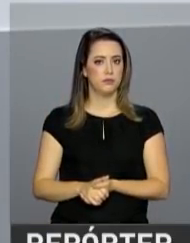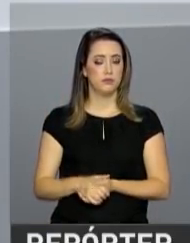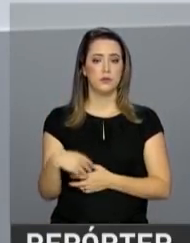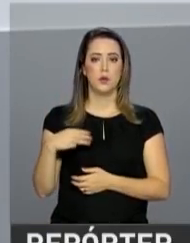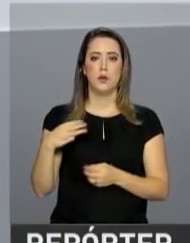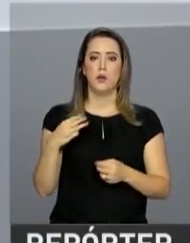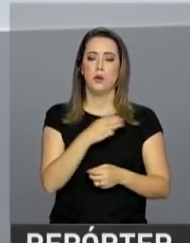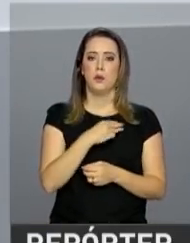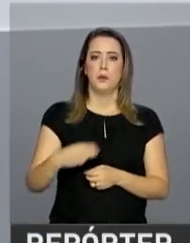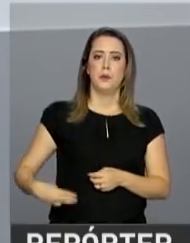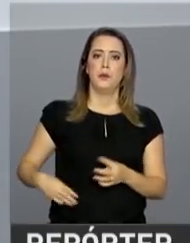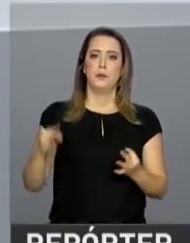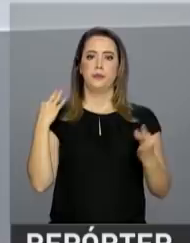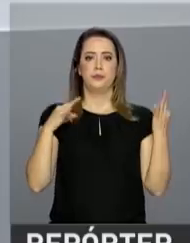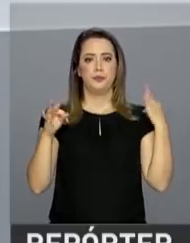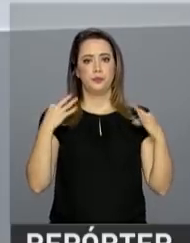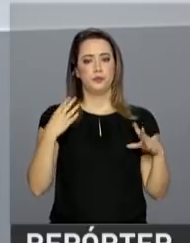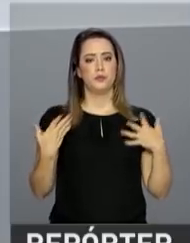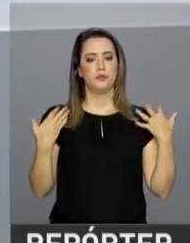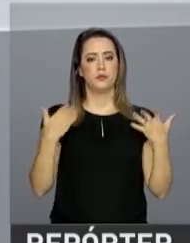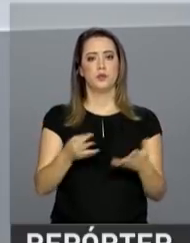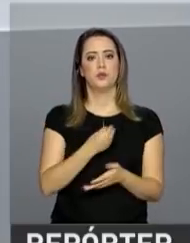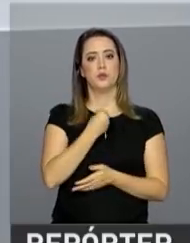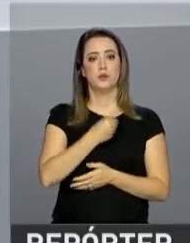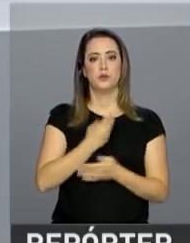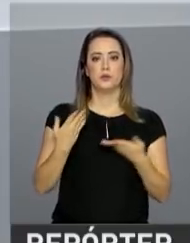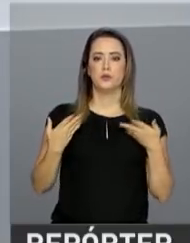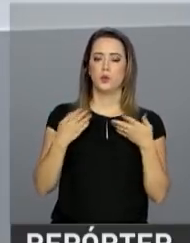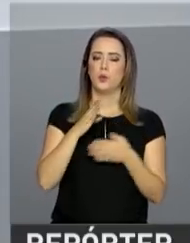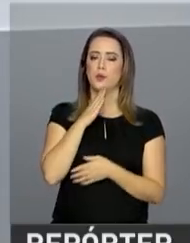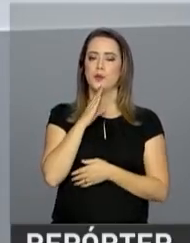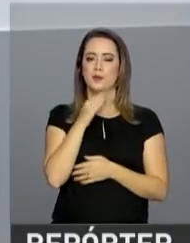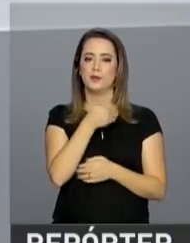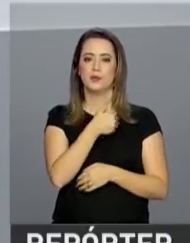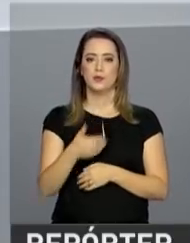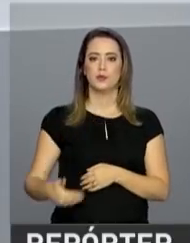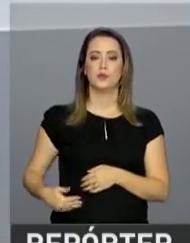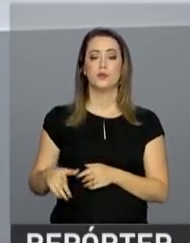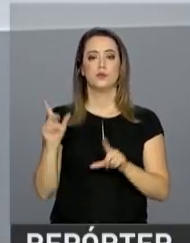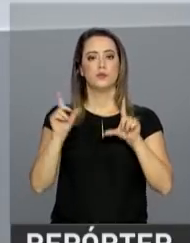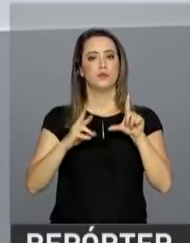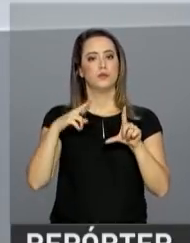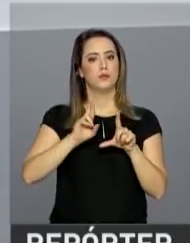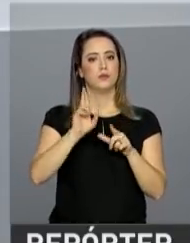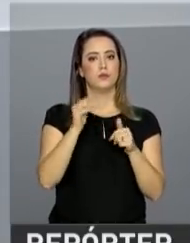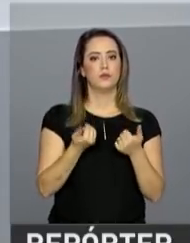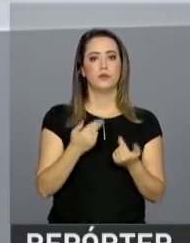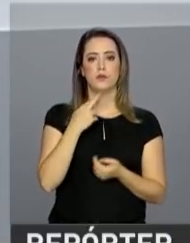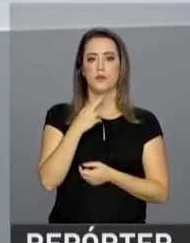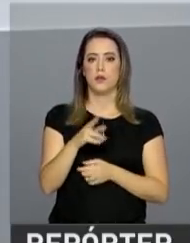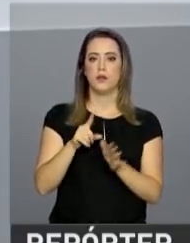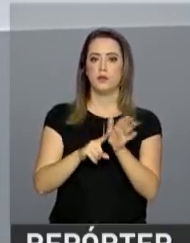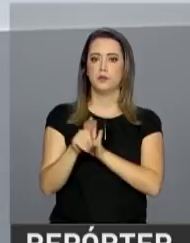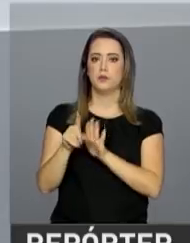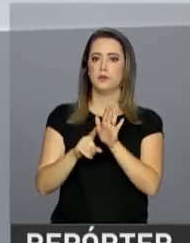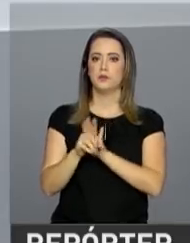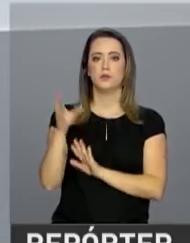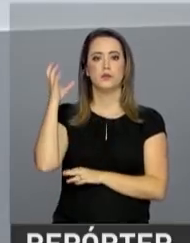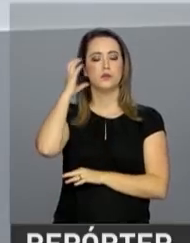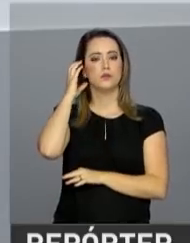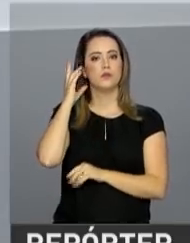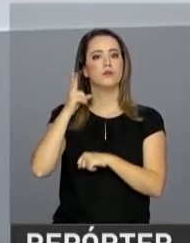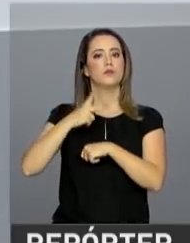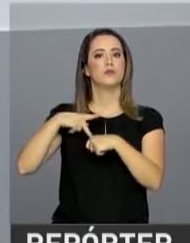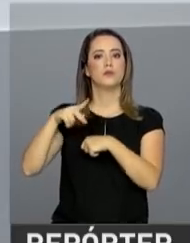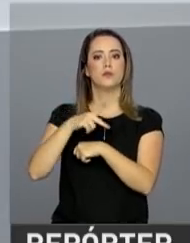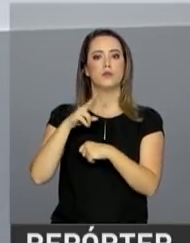vinícius lummertz participou hoje ao vivo do programa por dentro do governo aqui na tv nbr respondendo a perguntas de